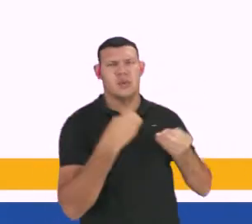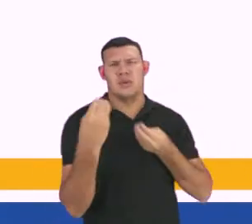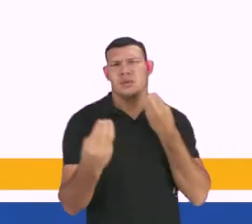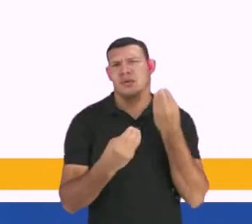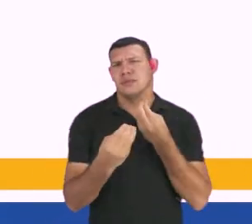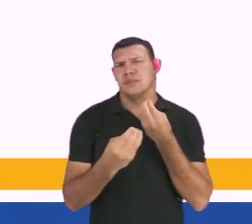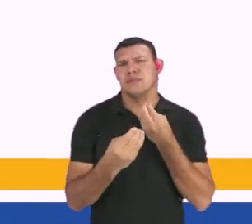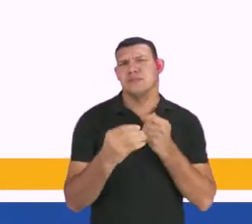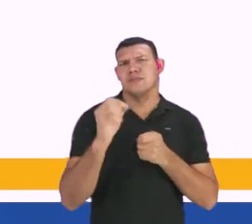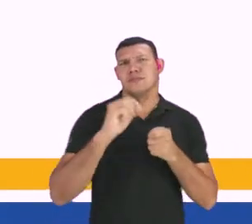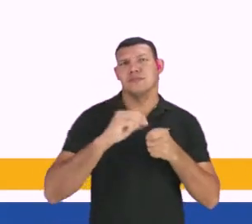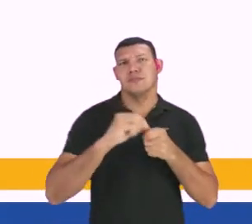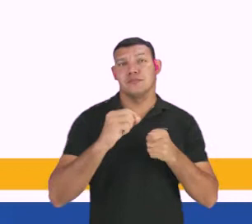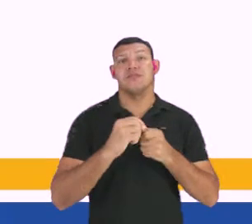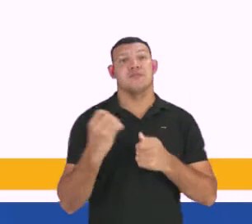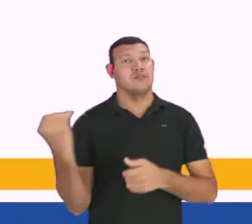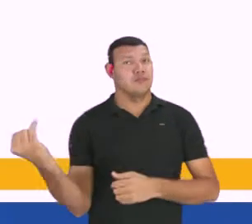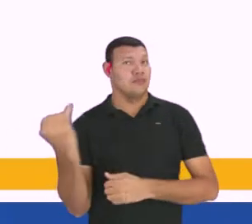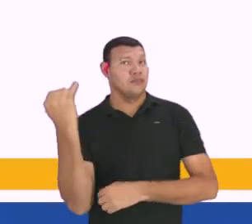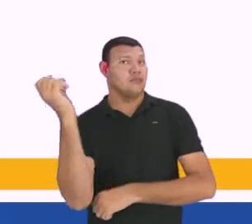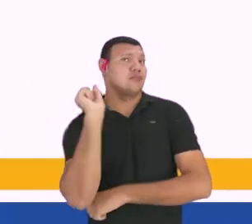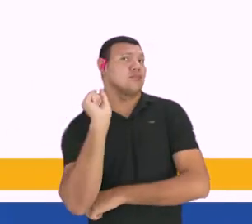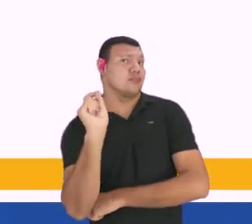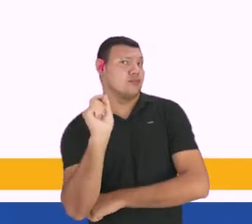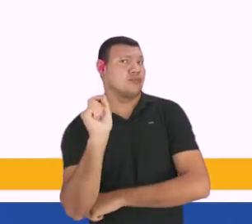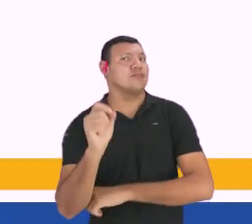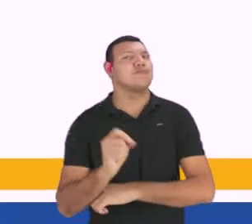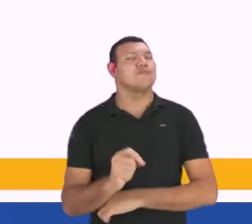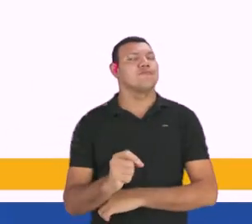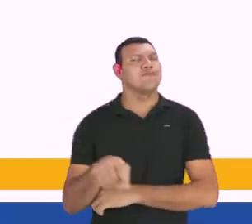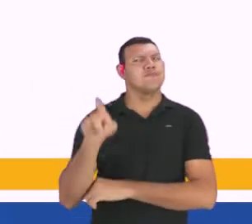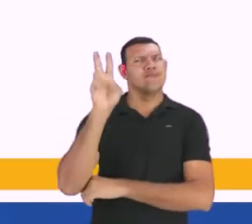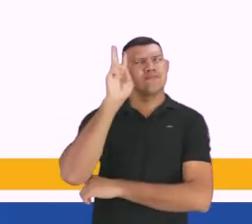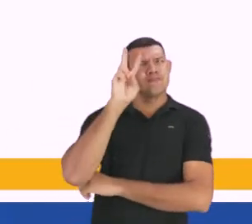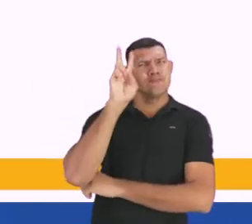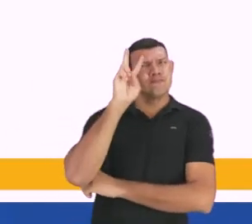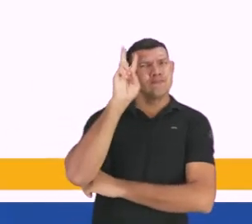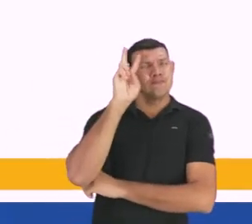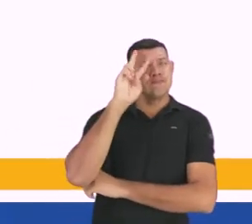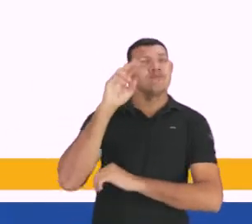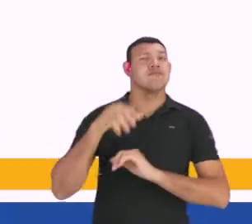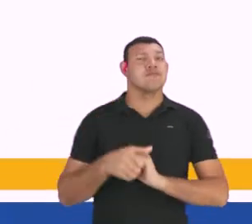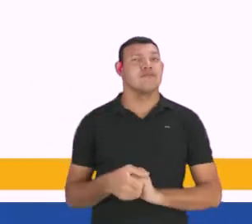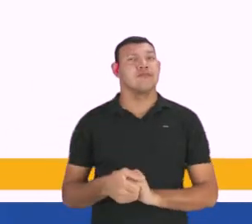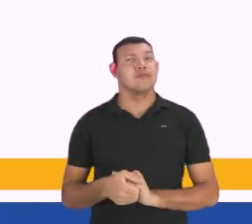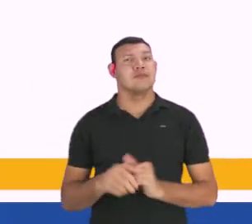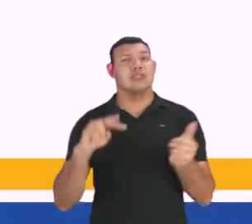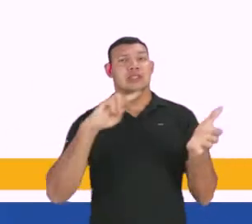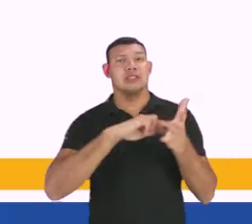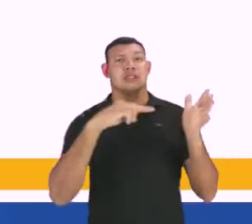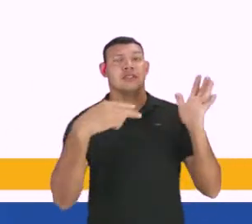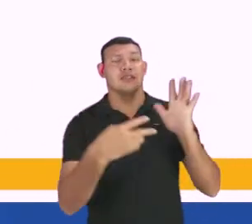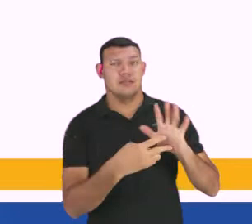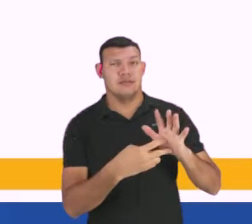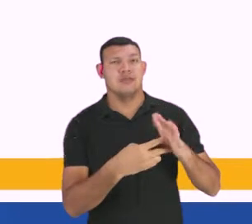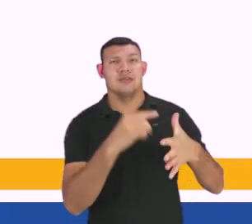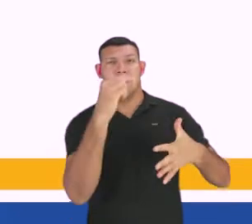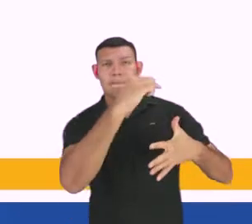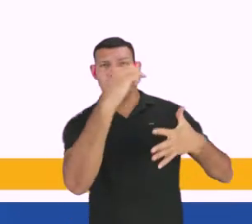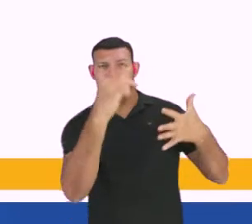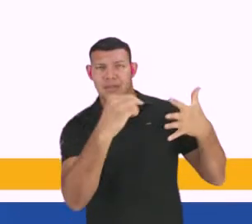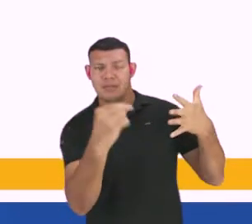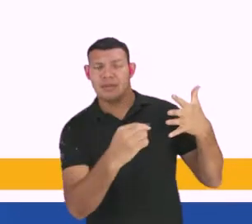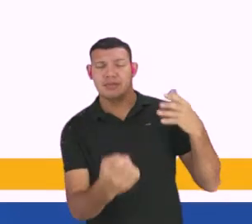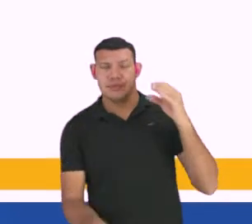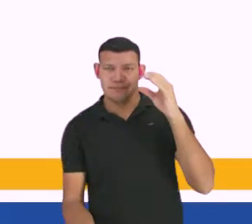texto, é importante que você relembre o que significa cada um dos elementos que